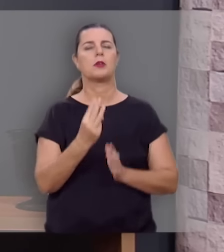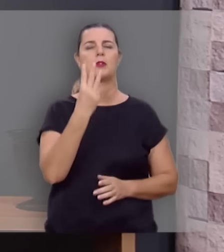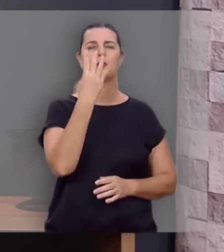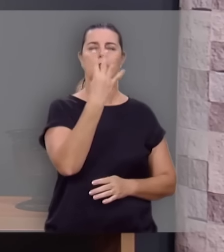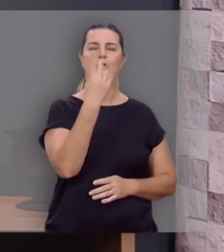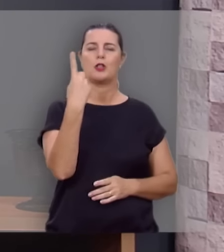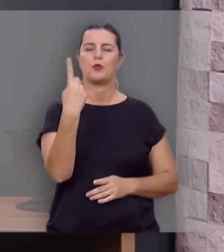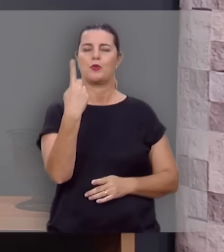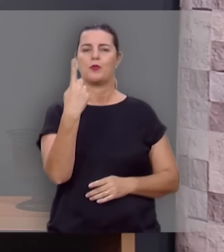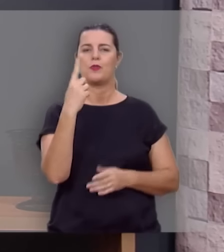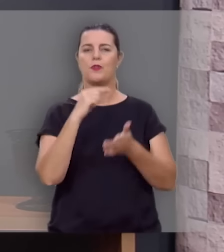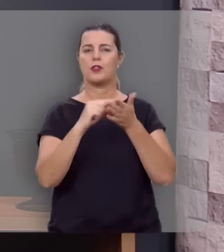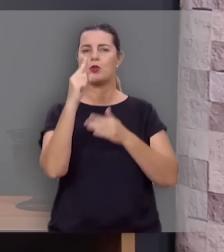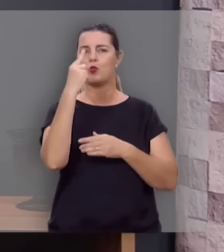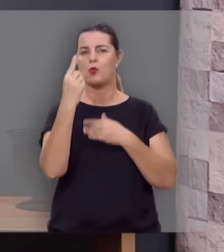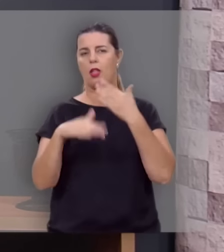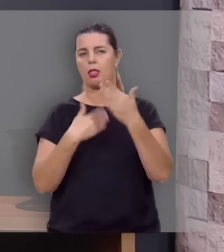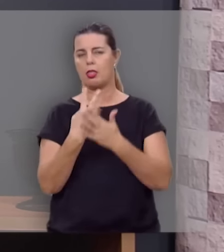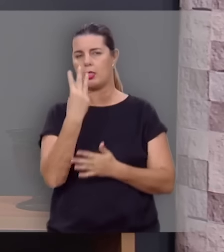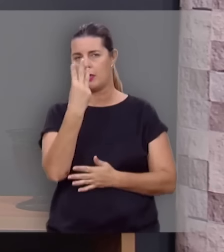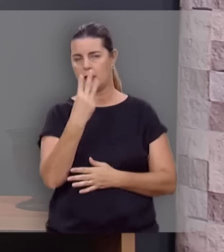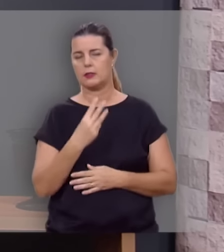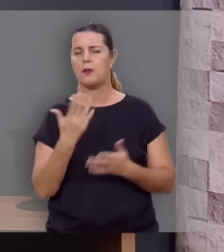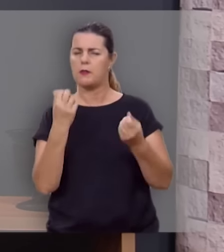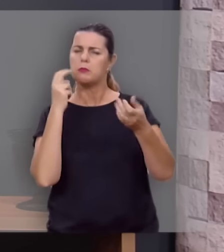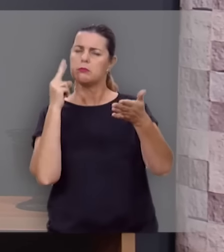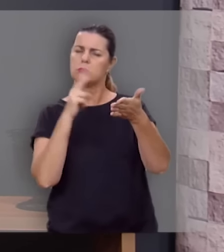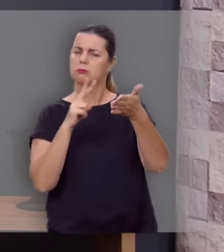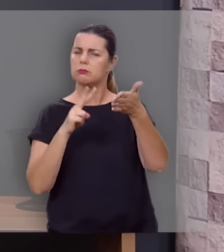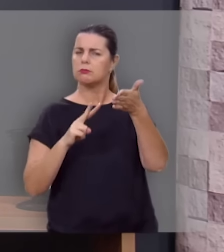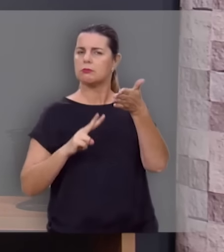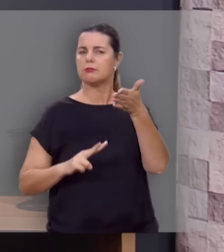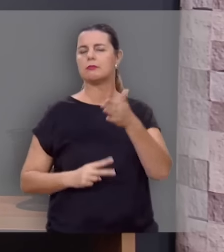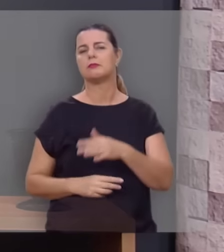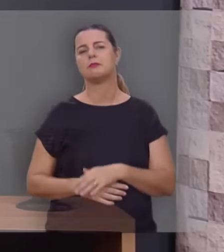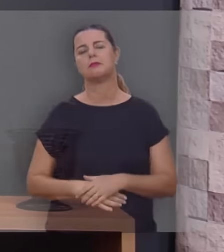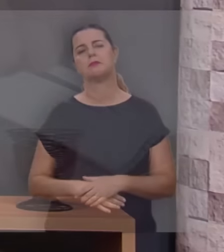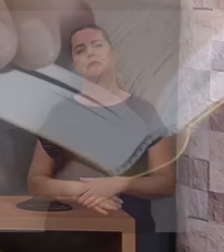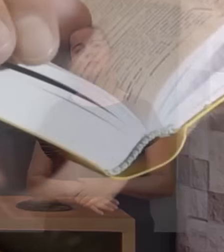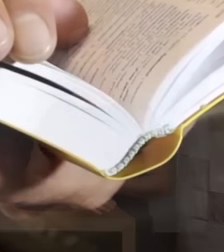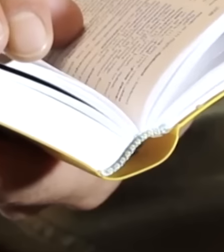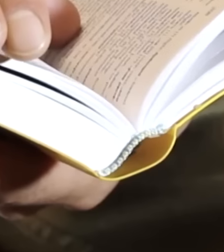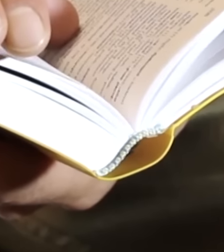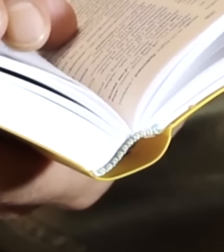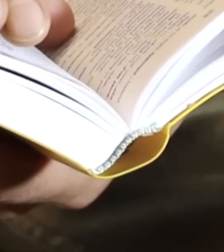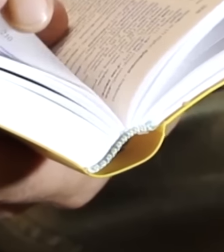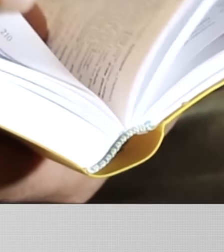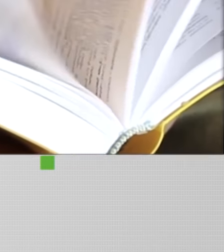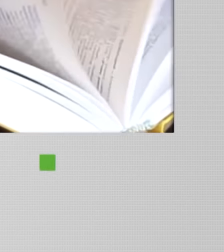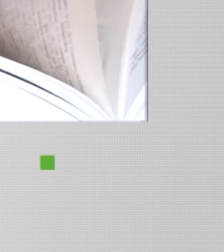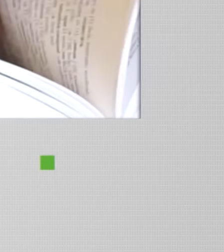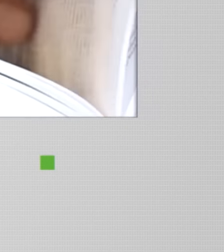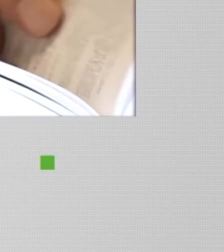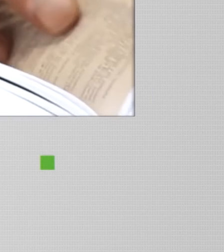41, versos de 1 a 3. Vamos ouvir a leitura deste texto.